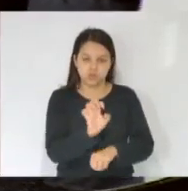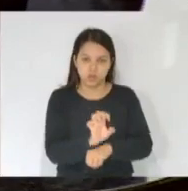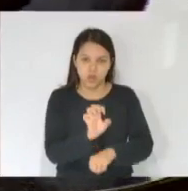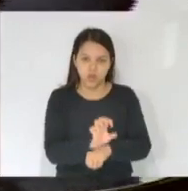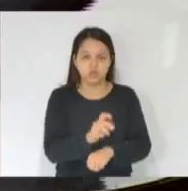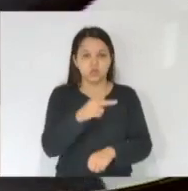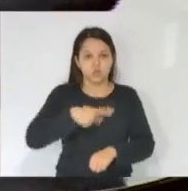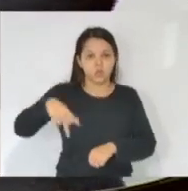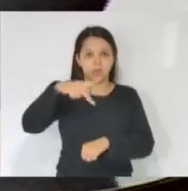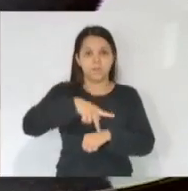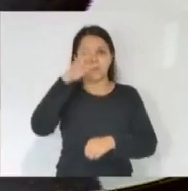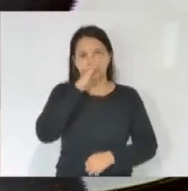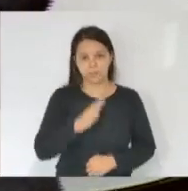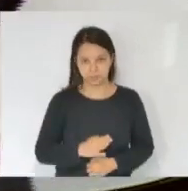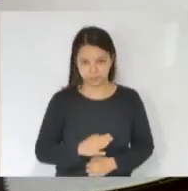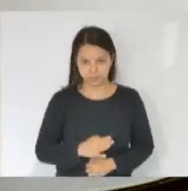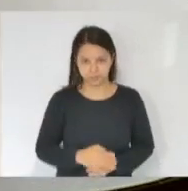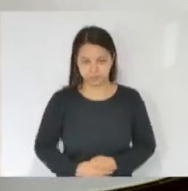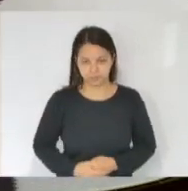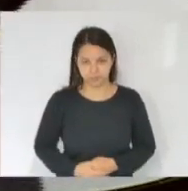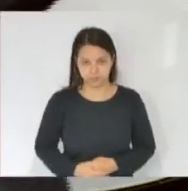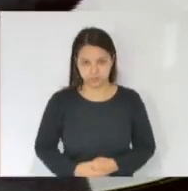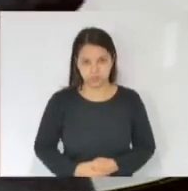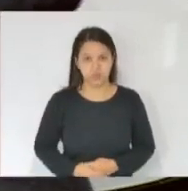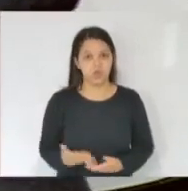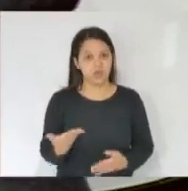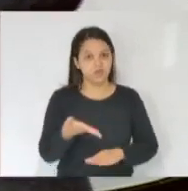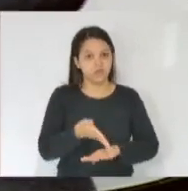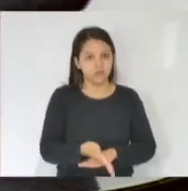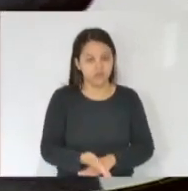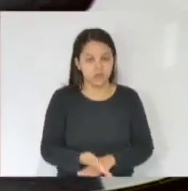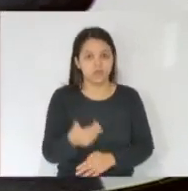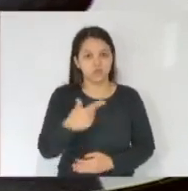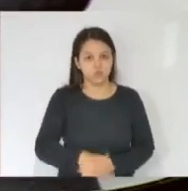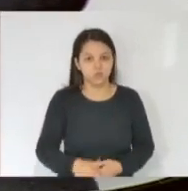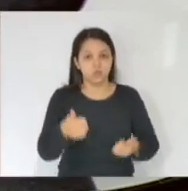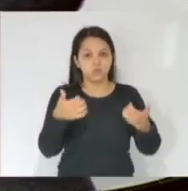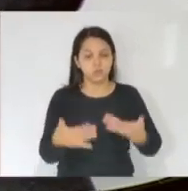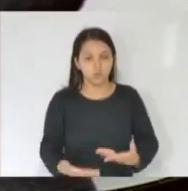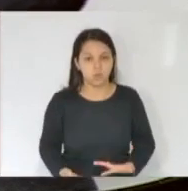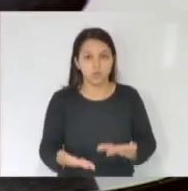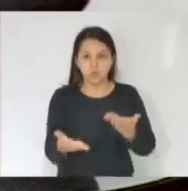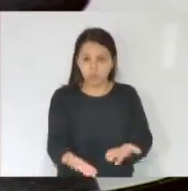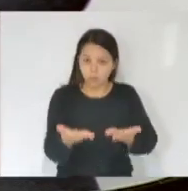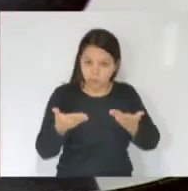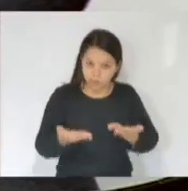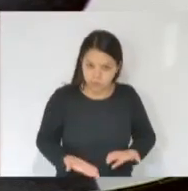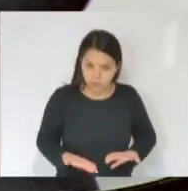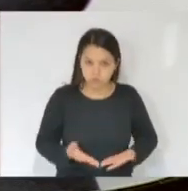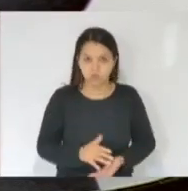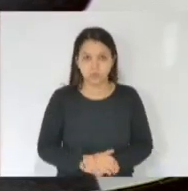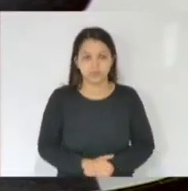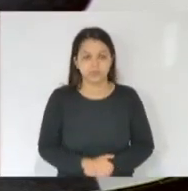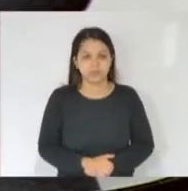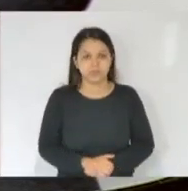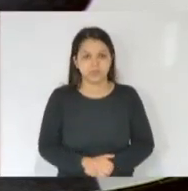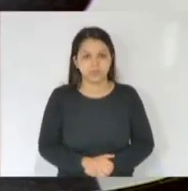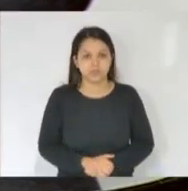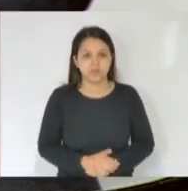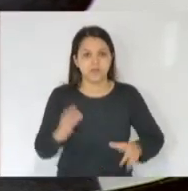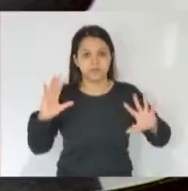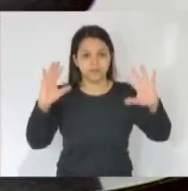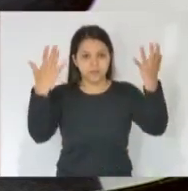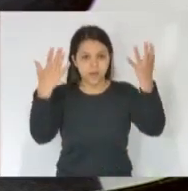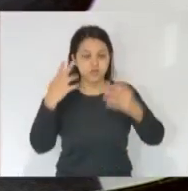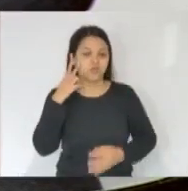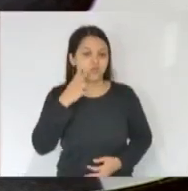país. Realmente, estamos aqui para reforçar esse nosso convite, que a Festa do Vinho já